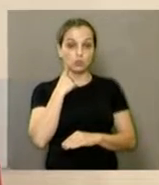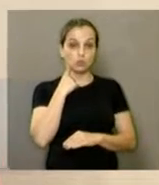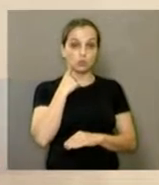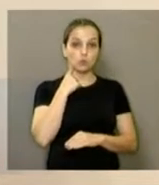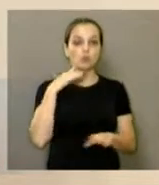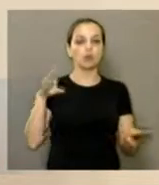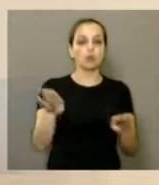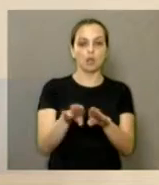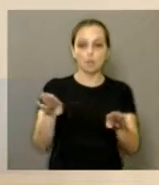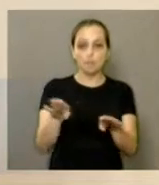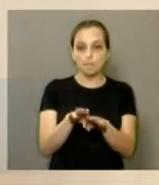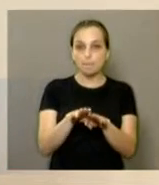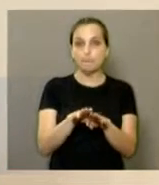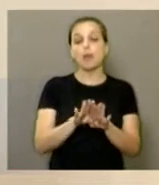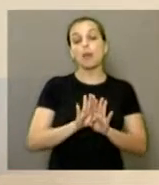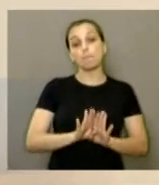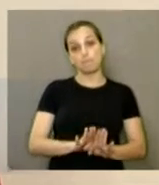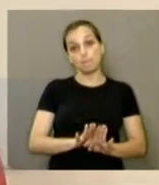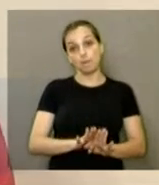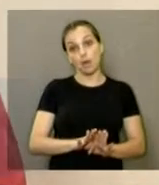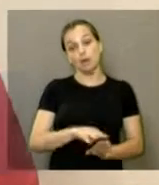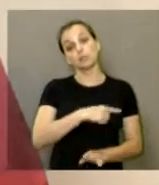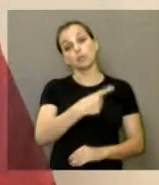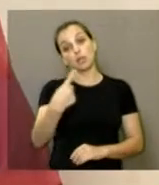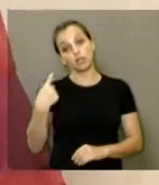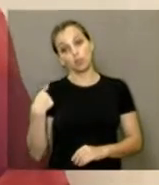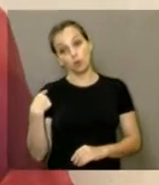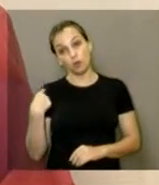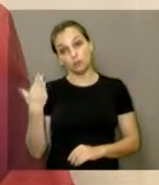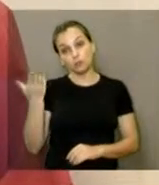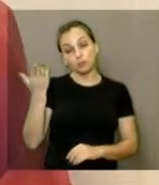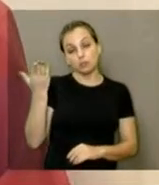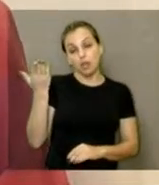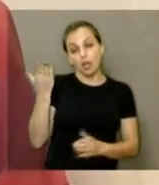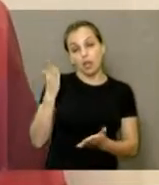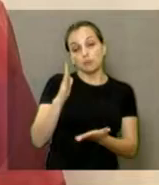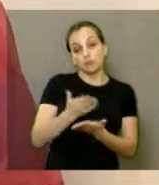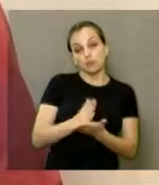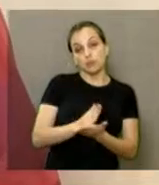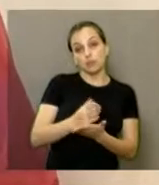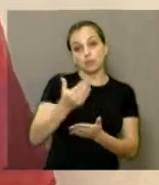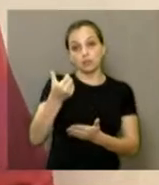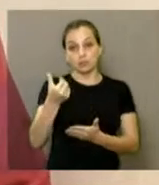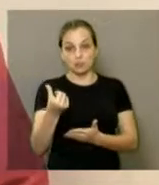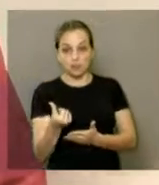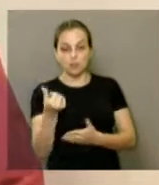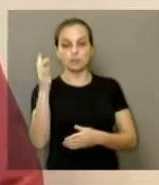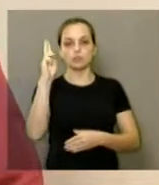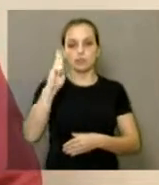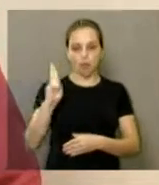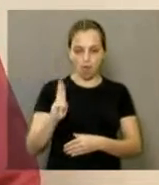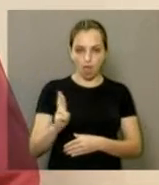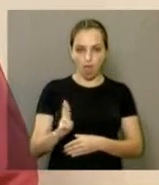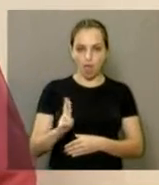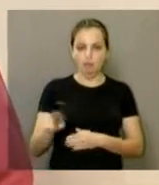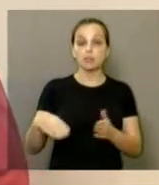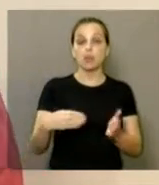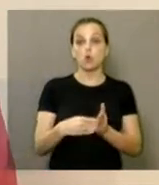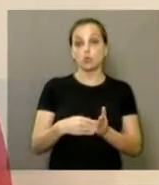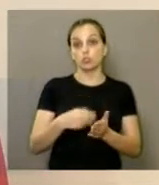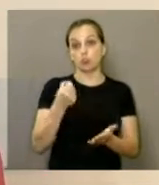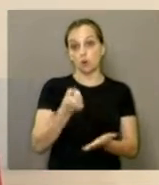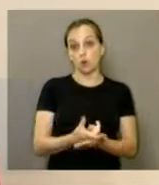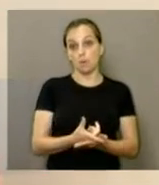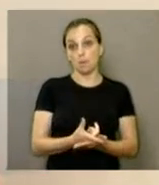João falou, porém, a taxa nossa ela não passava de R$ 6,00, essa última que estava cobrando.